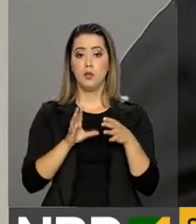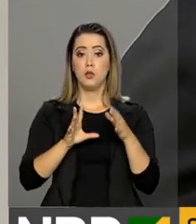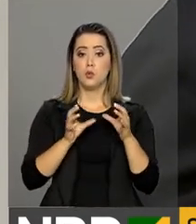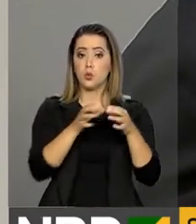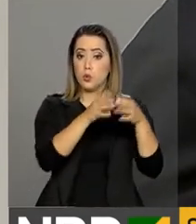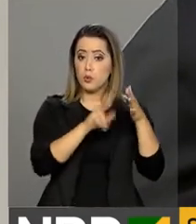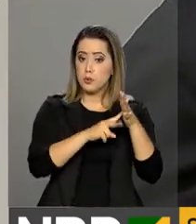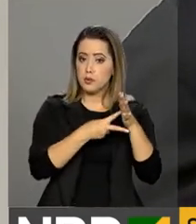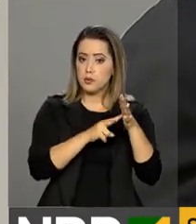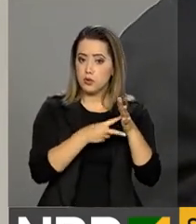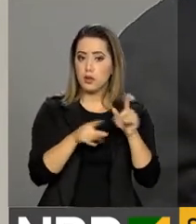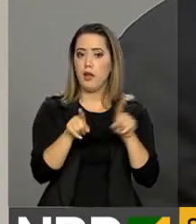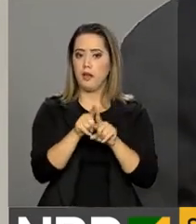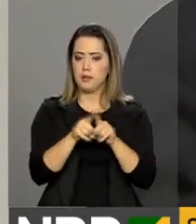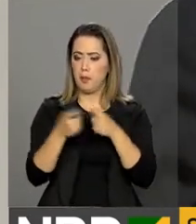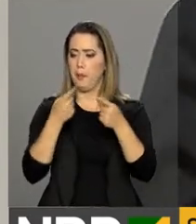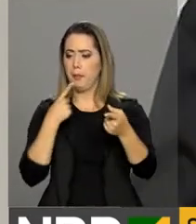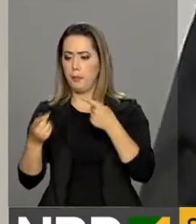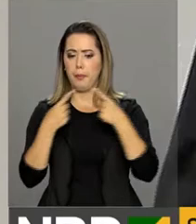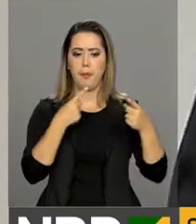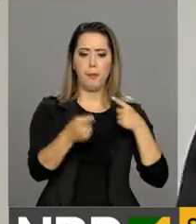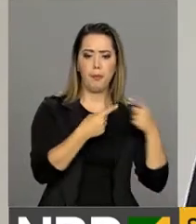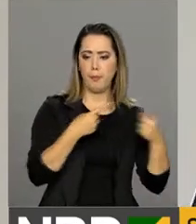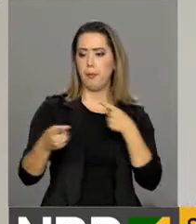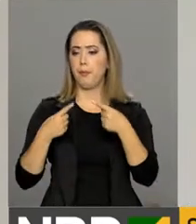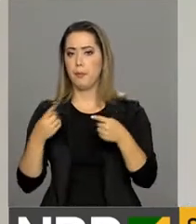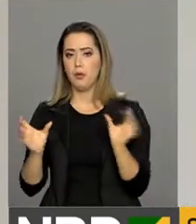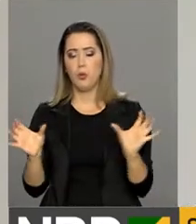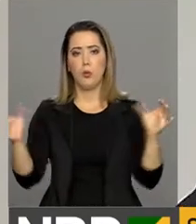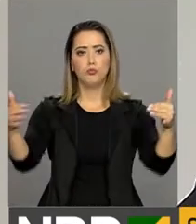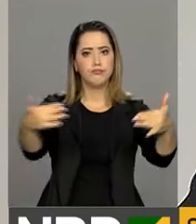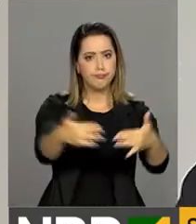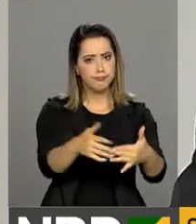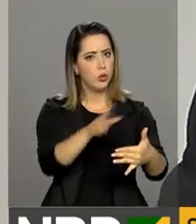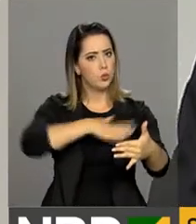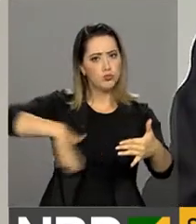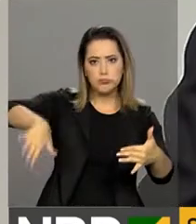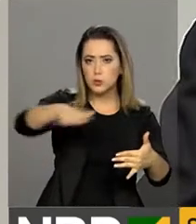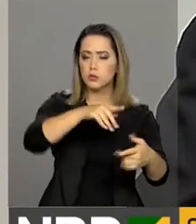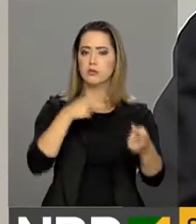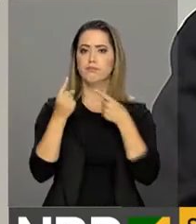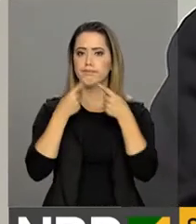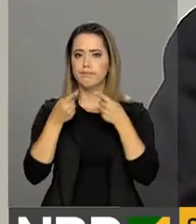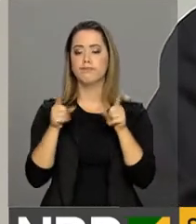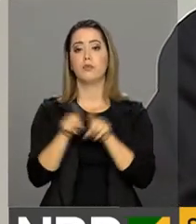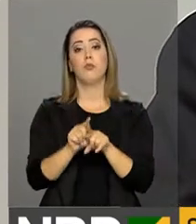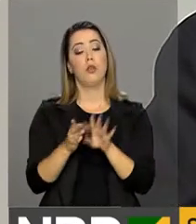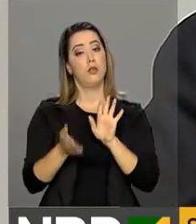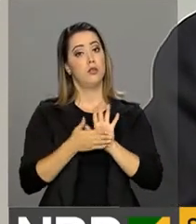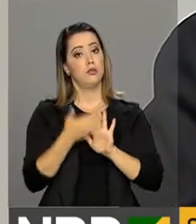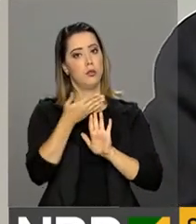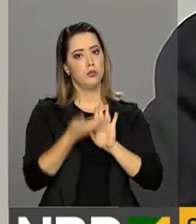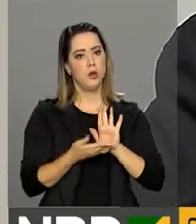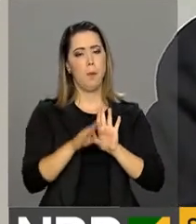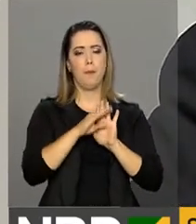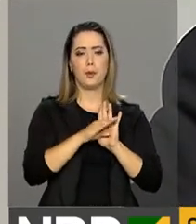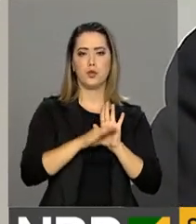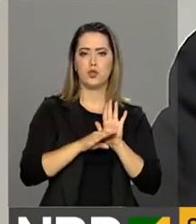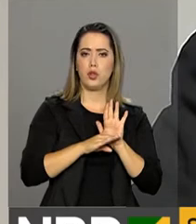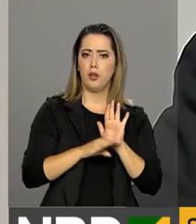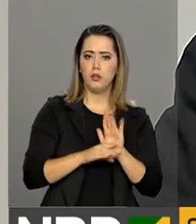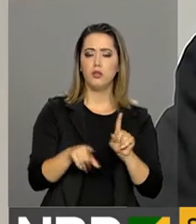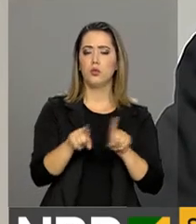sindicais tanto que no dia que nós lançamos o projeto foi fruto do trabalho também o ministro o